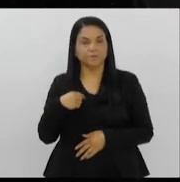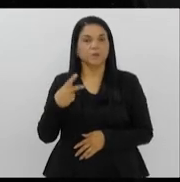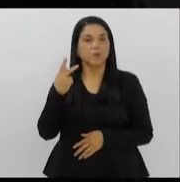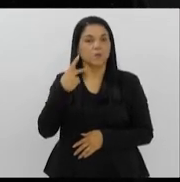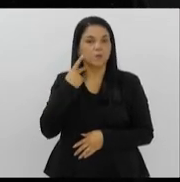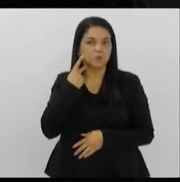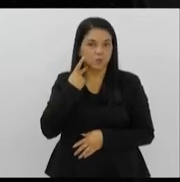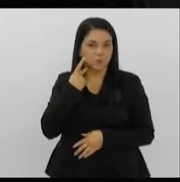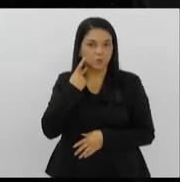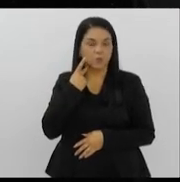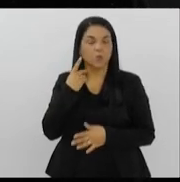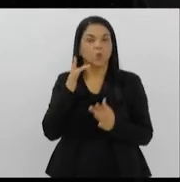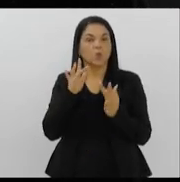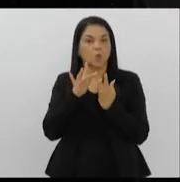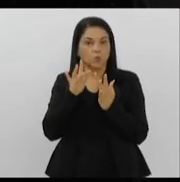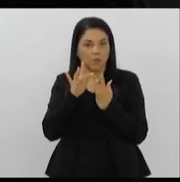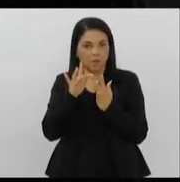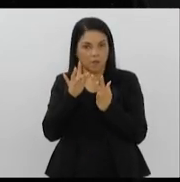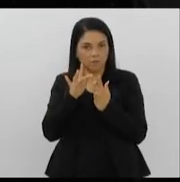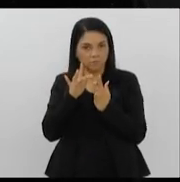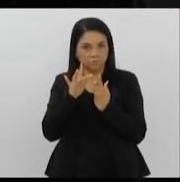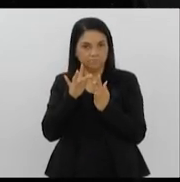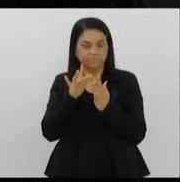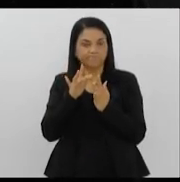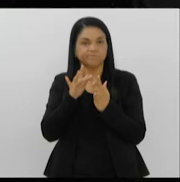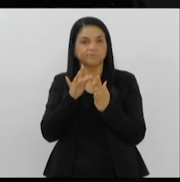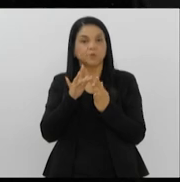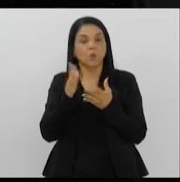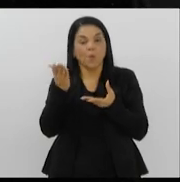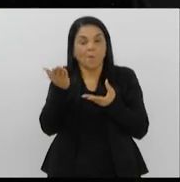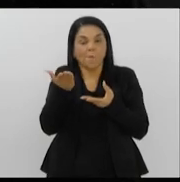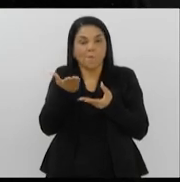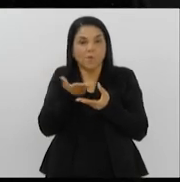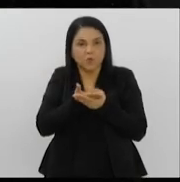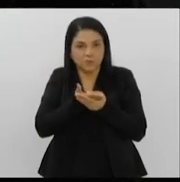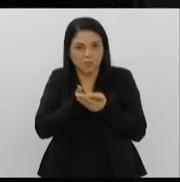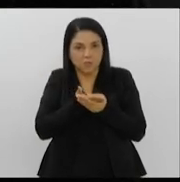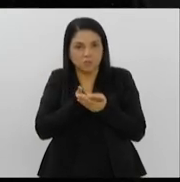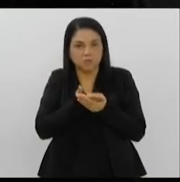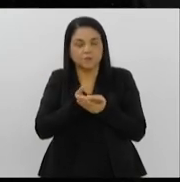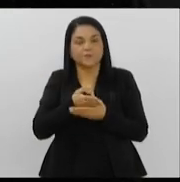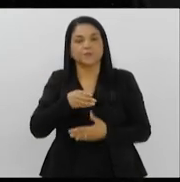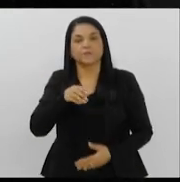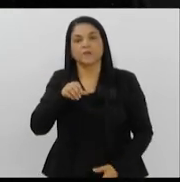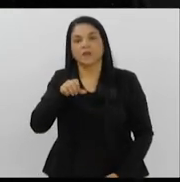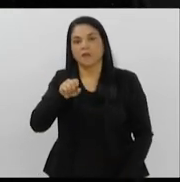contato com o processo que tramita no STJ,